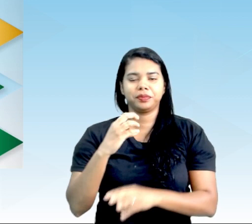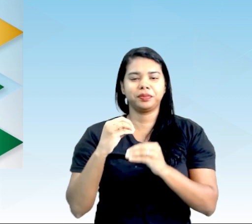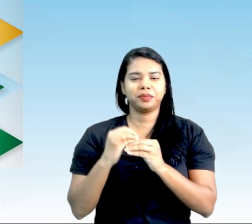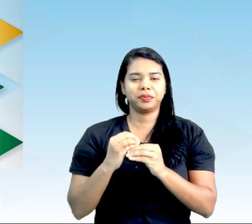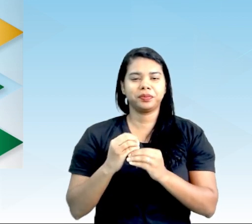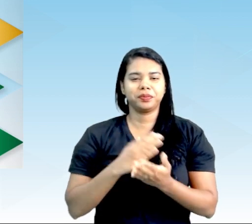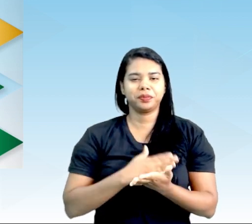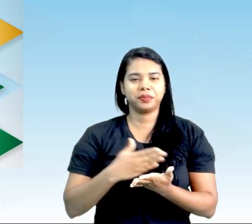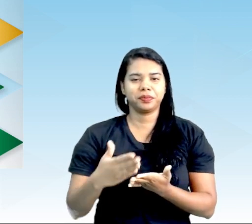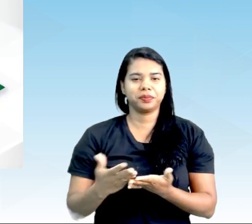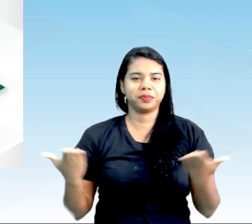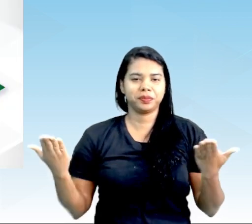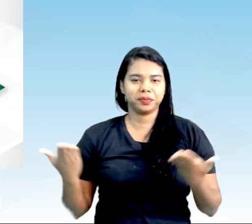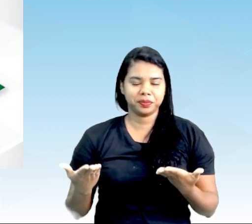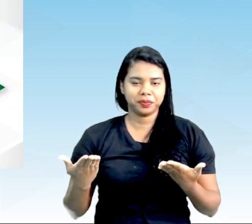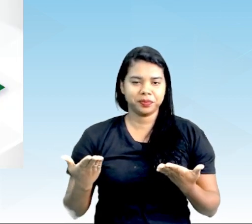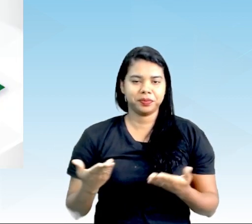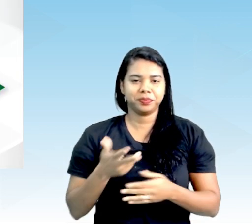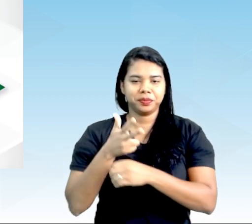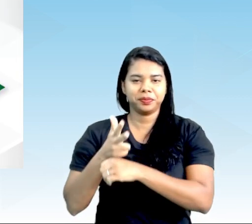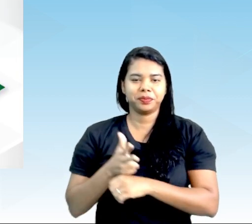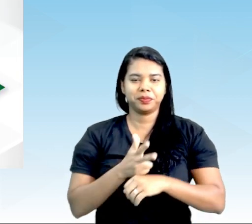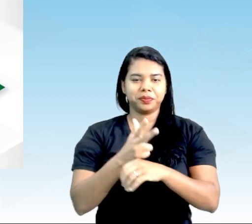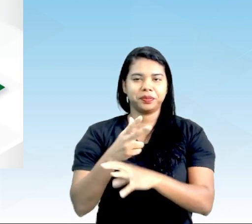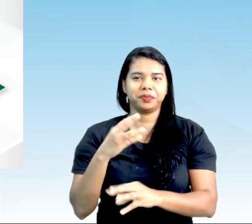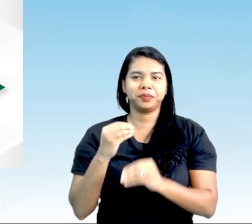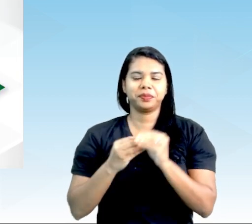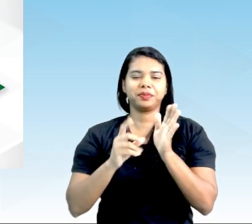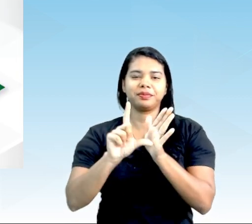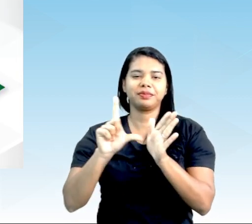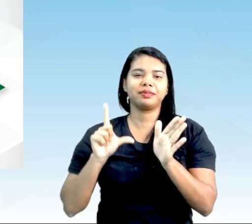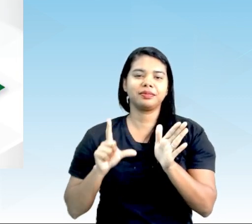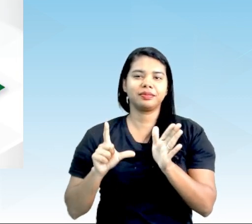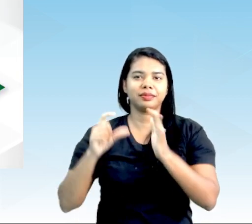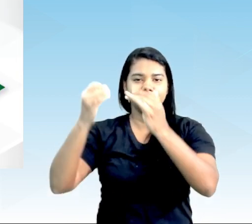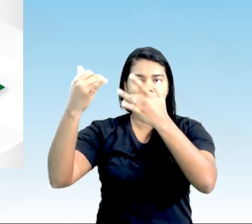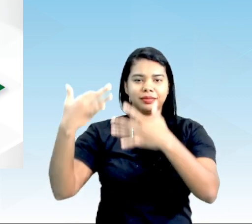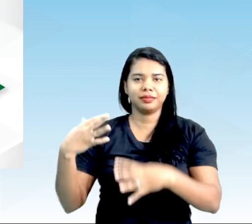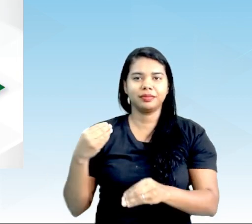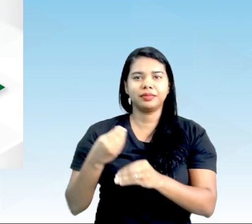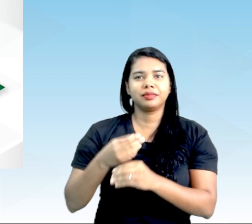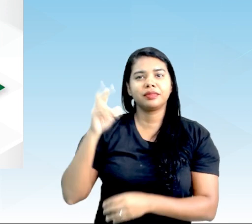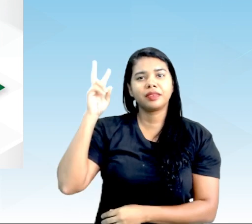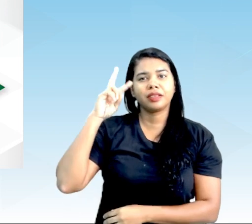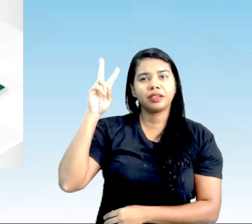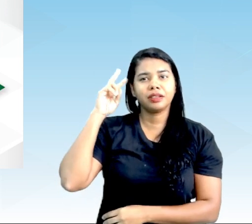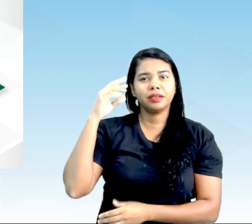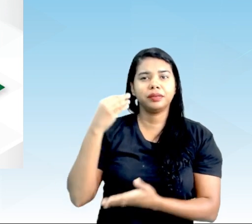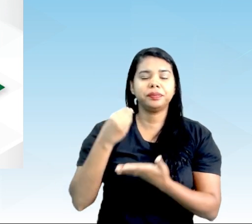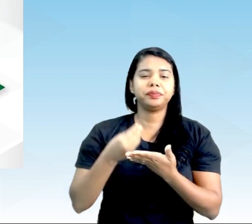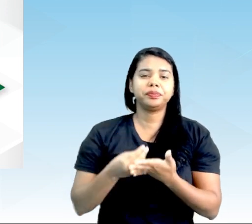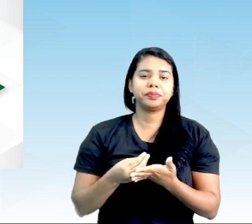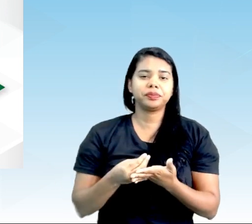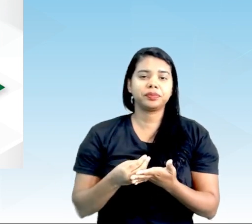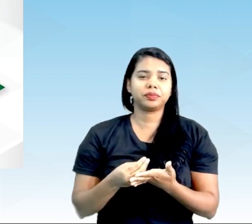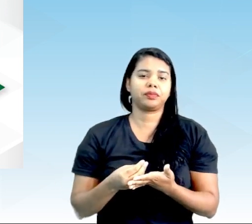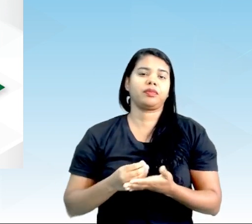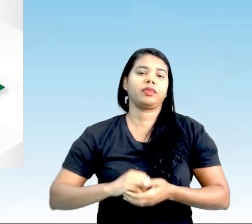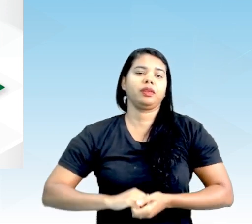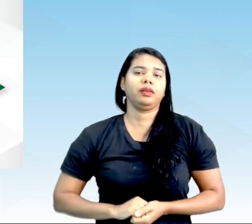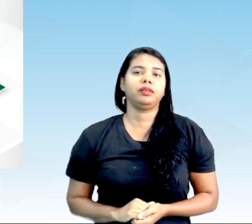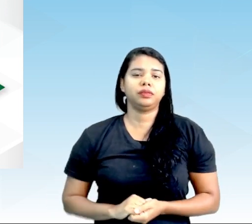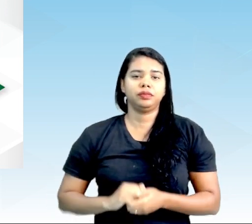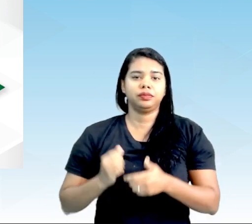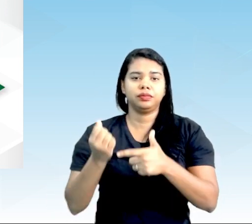Nós vamos começar agora a nossa videoaula. Claro que antes disso eu tenho que falar da história, né, sobre a álgebra e as